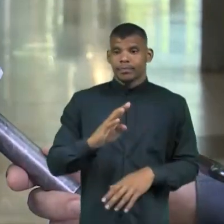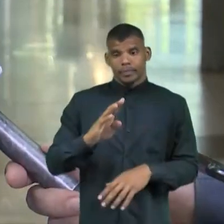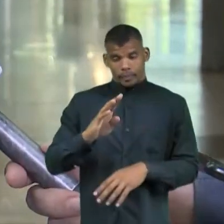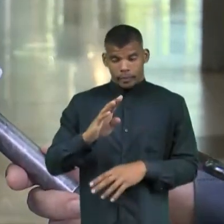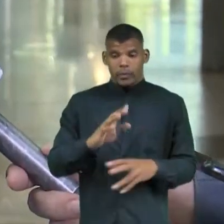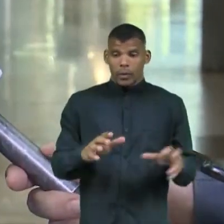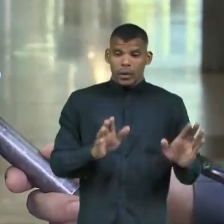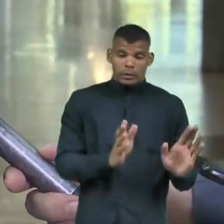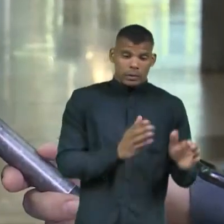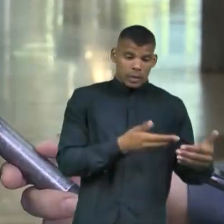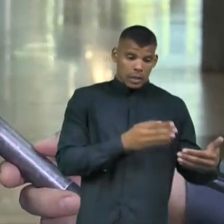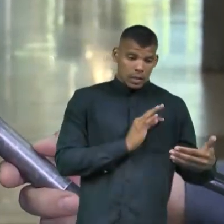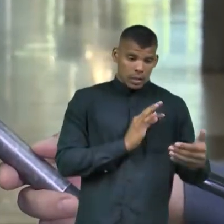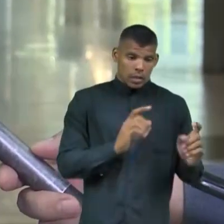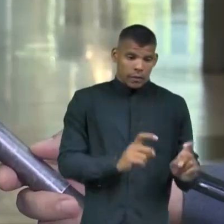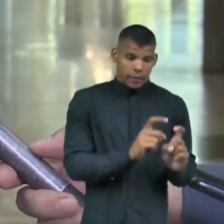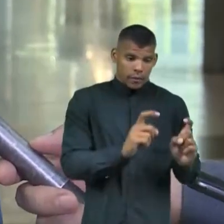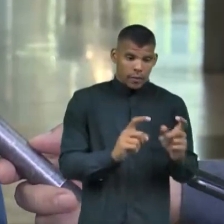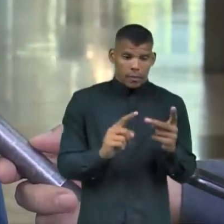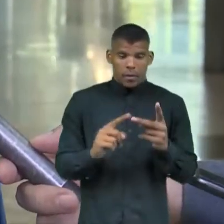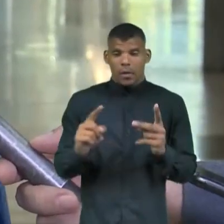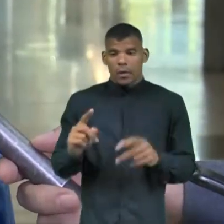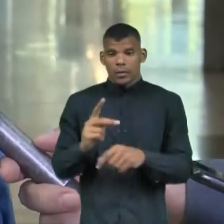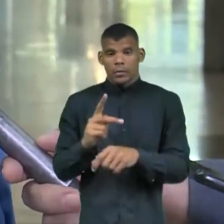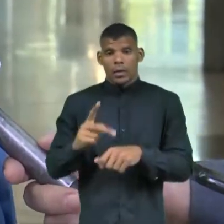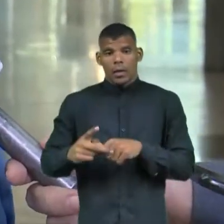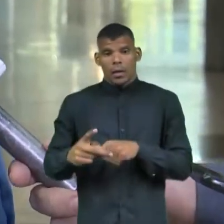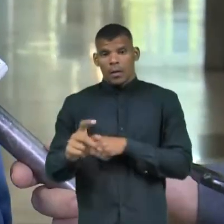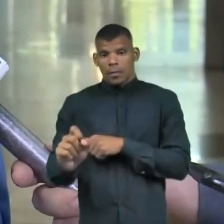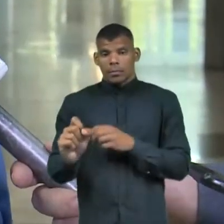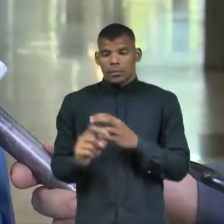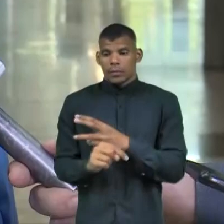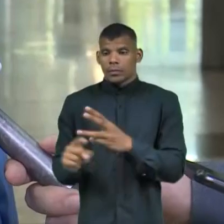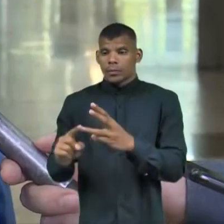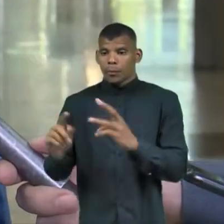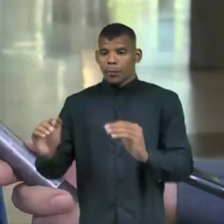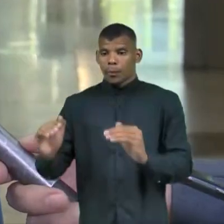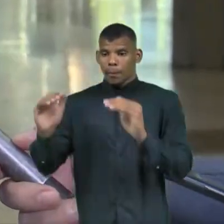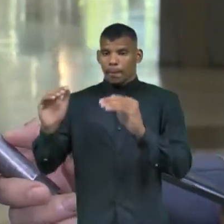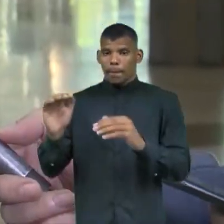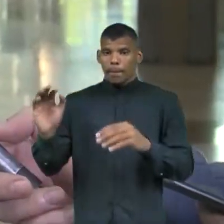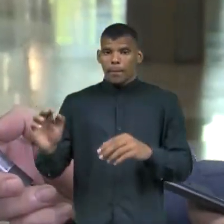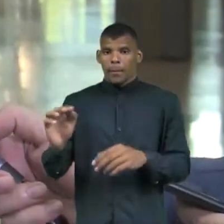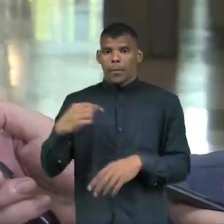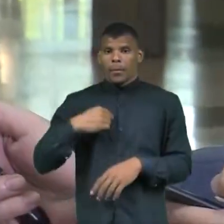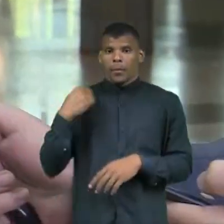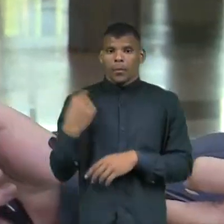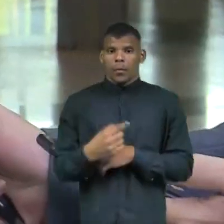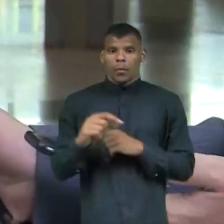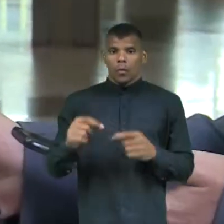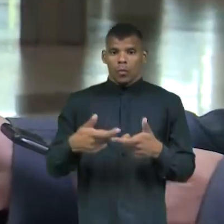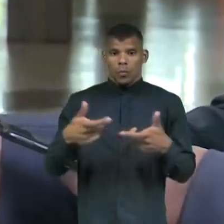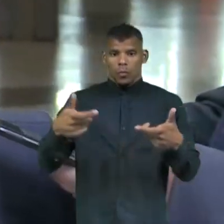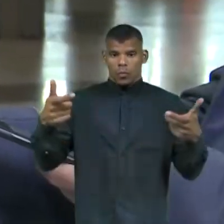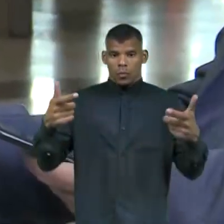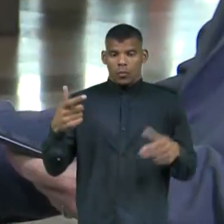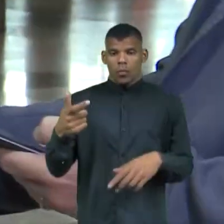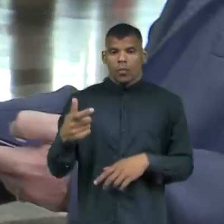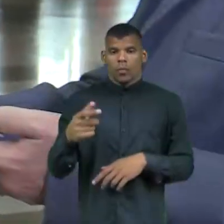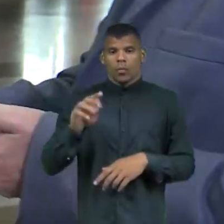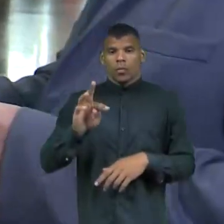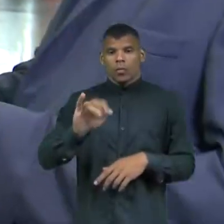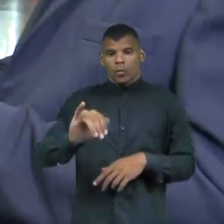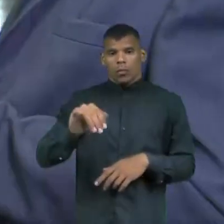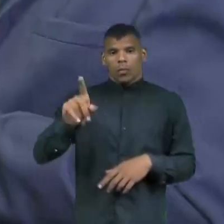em cursos superiores, em pós-graduação, mas, ainda assim, é uma luta constante para que a gente possa aumentar esse número, porque a TI, em si, é